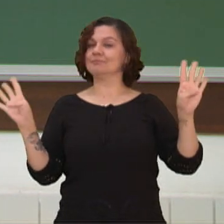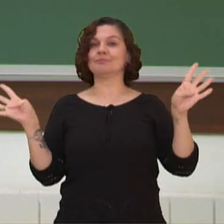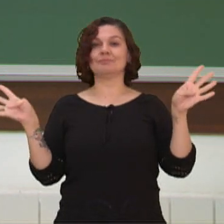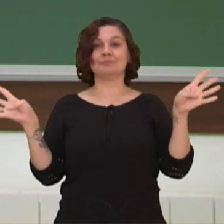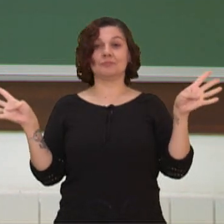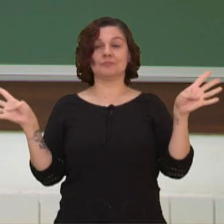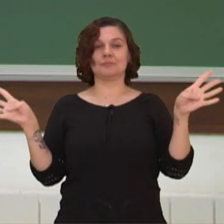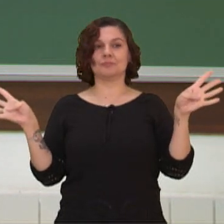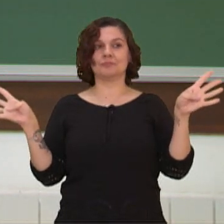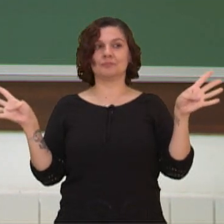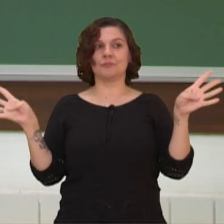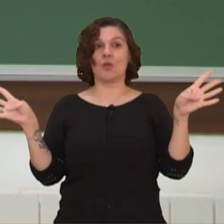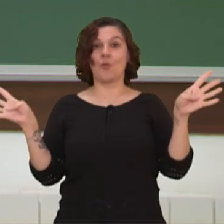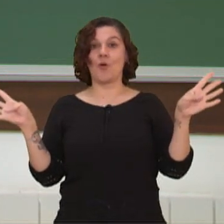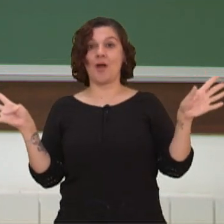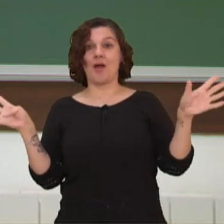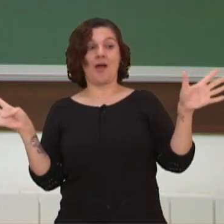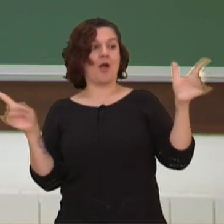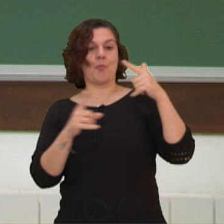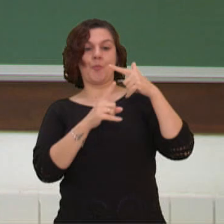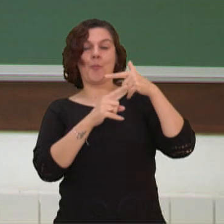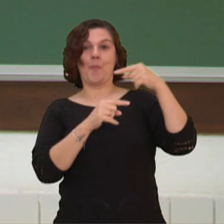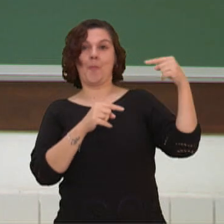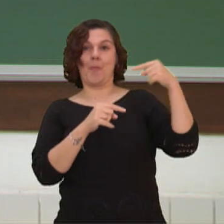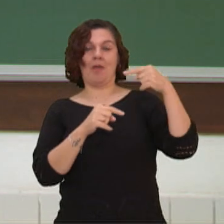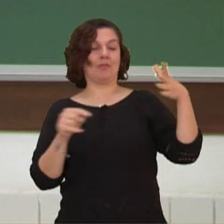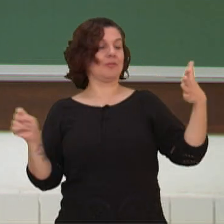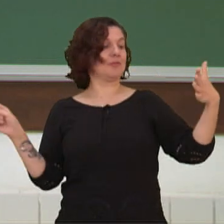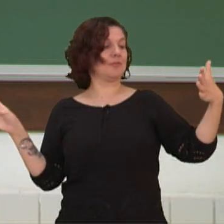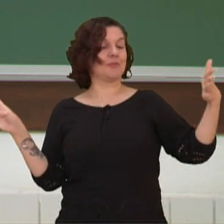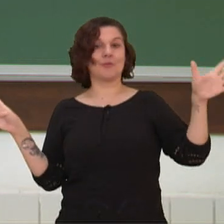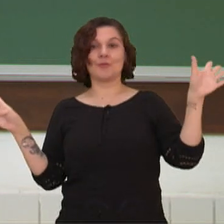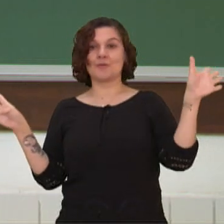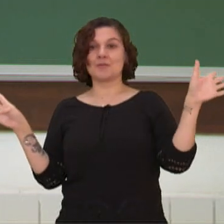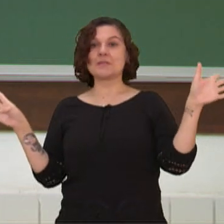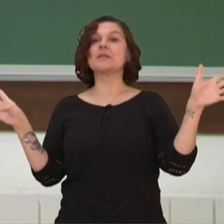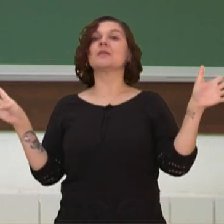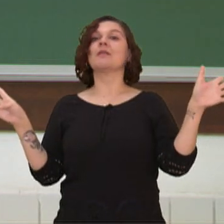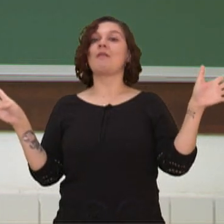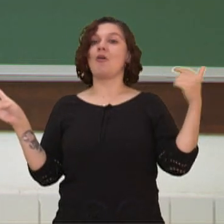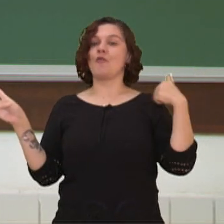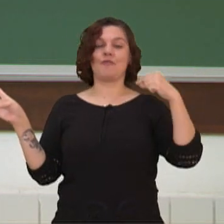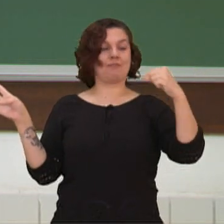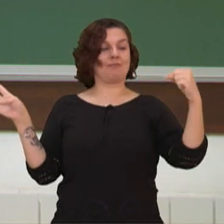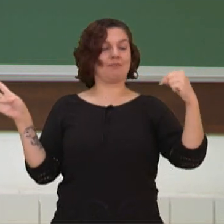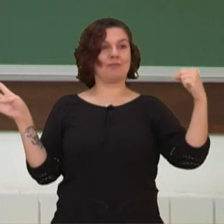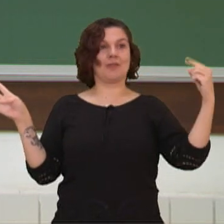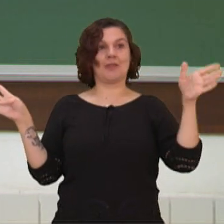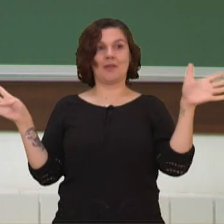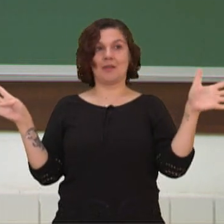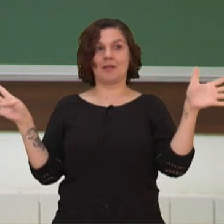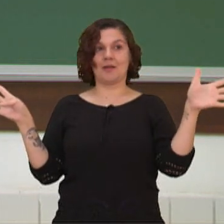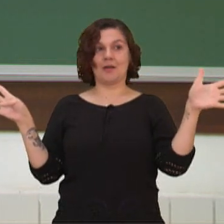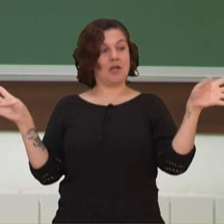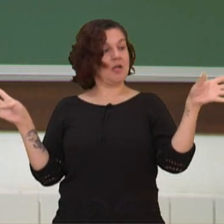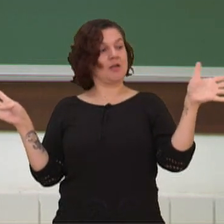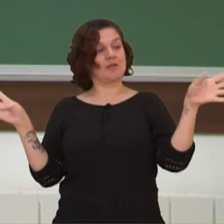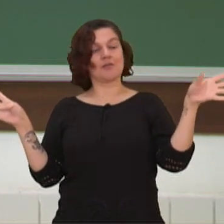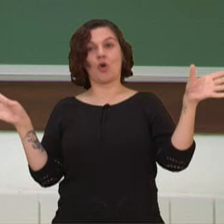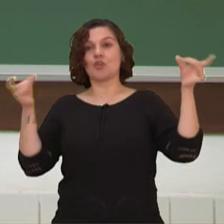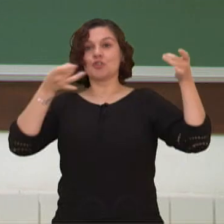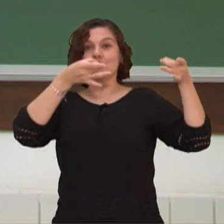E eu ganho um elétron. Se eu ganho um elétron, eu fico negativo. Porque está sobrando uma